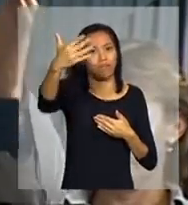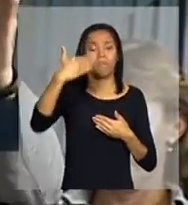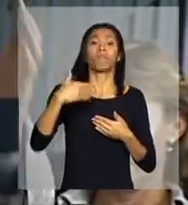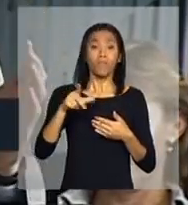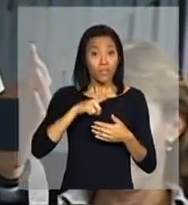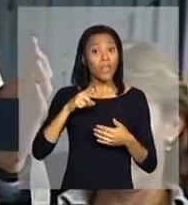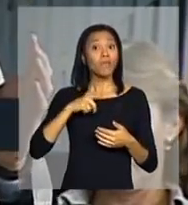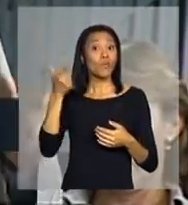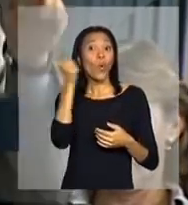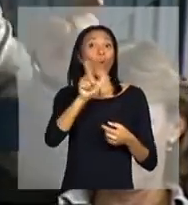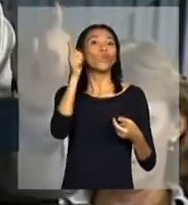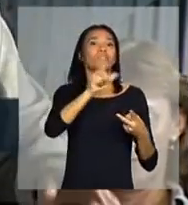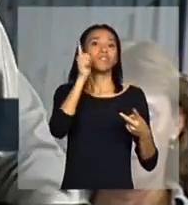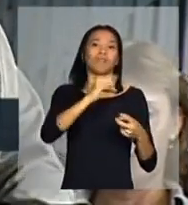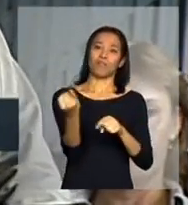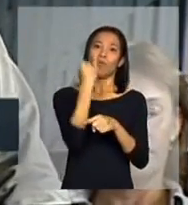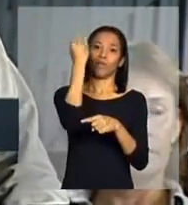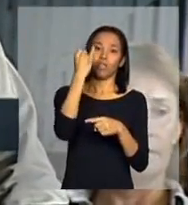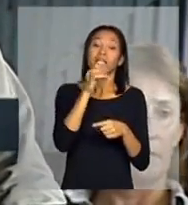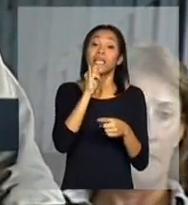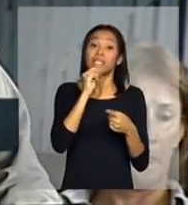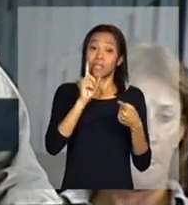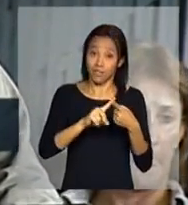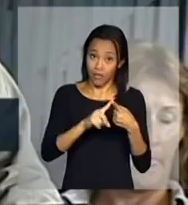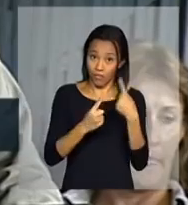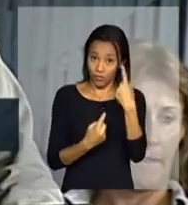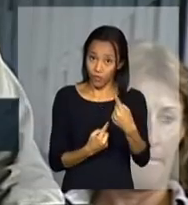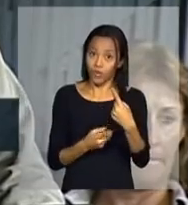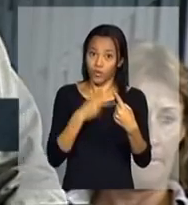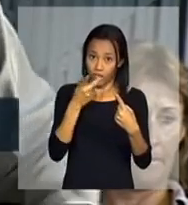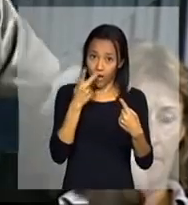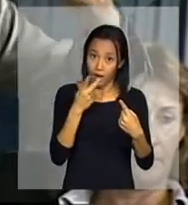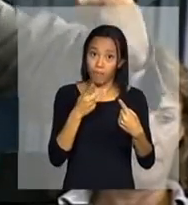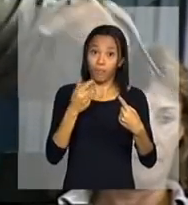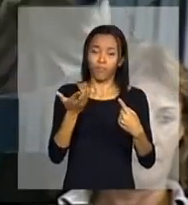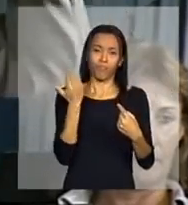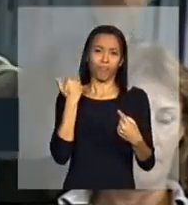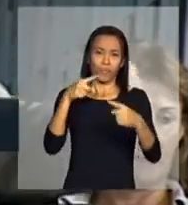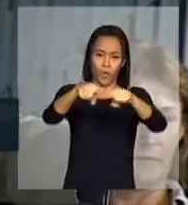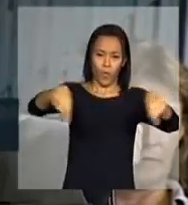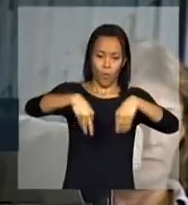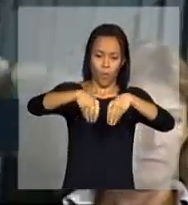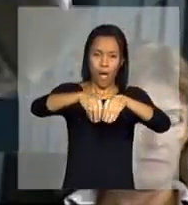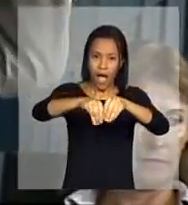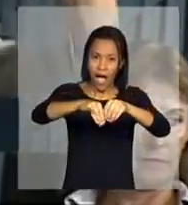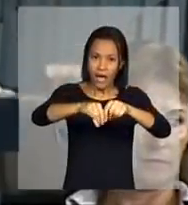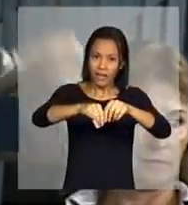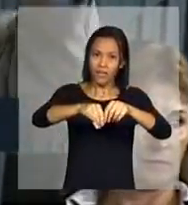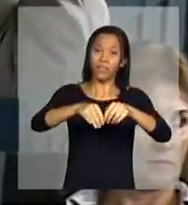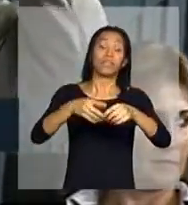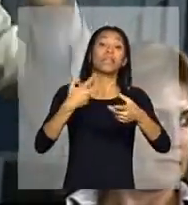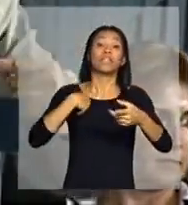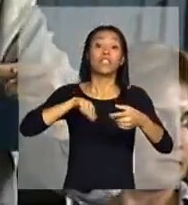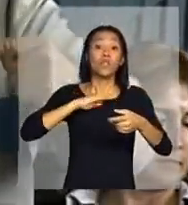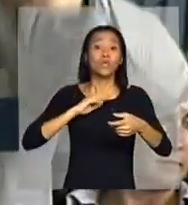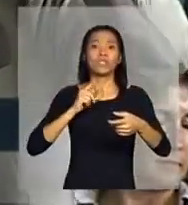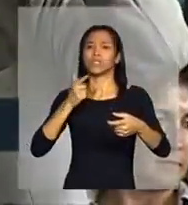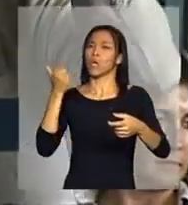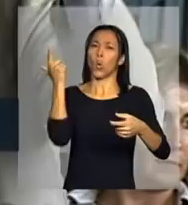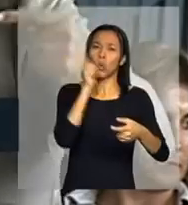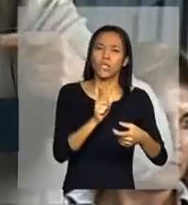conquistas importantes, e eu cito aqui o exemplo de Maruatissé, uma área que nós fomos no limite, do limite da possibilidade